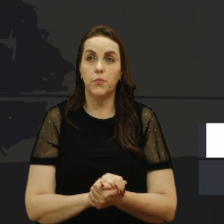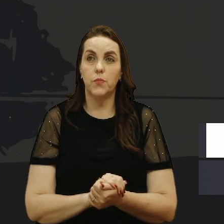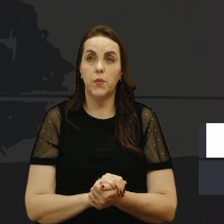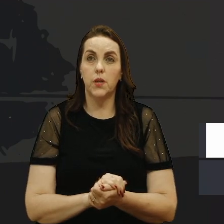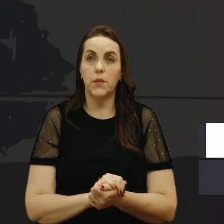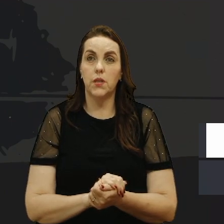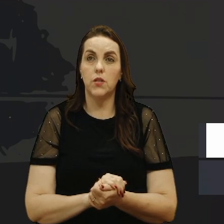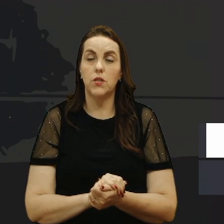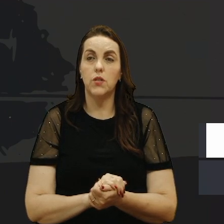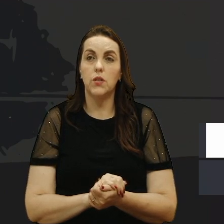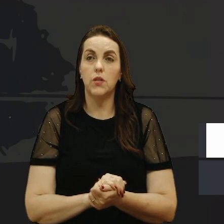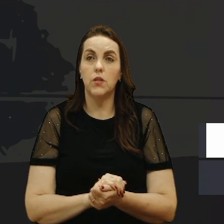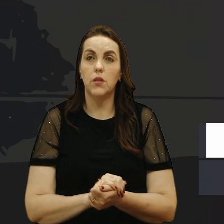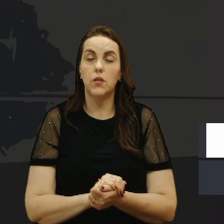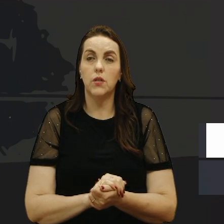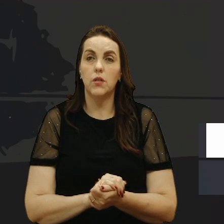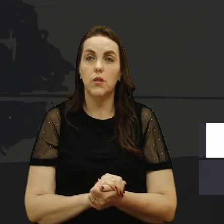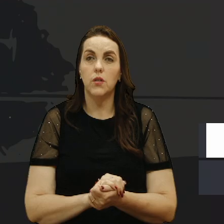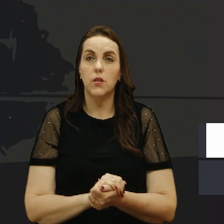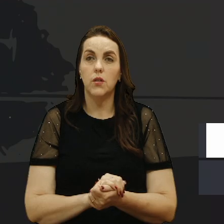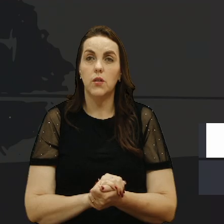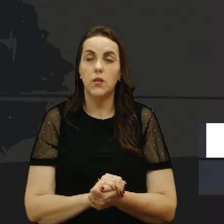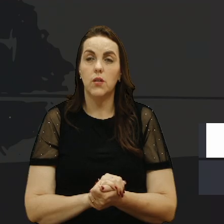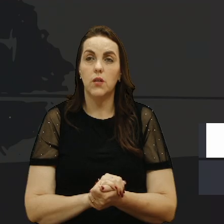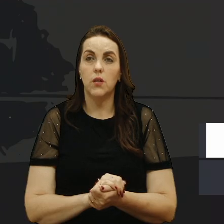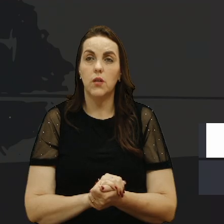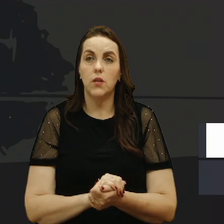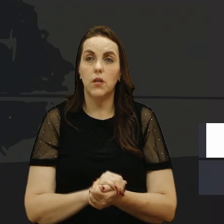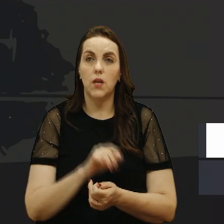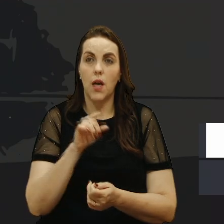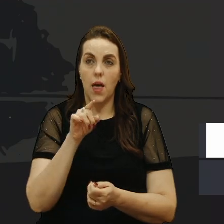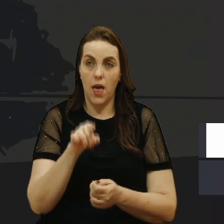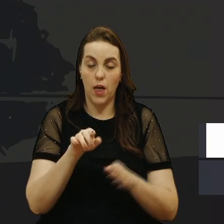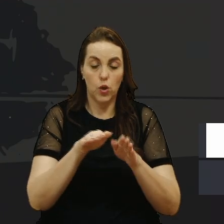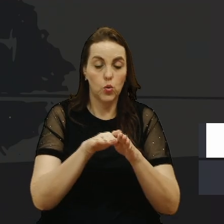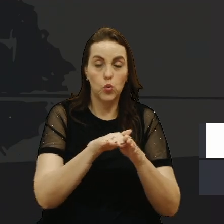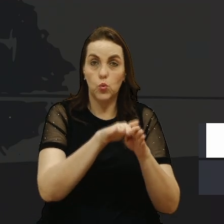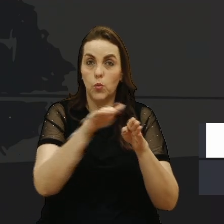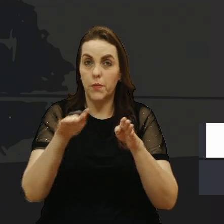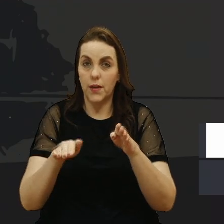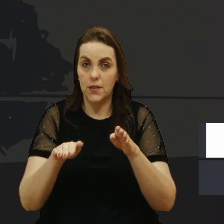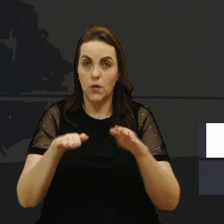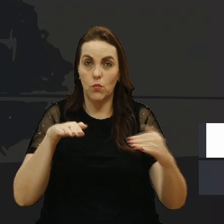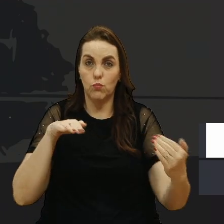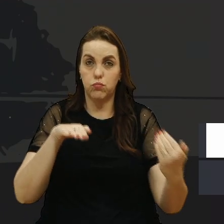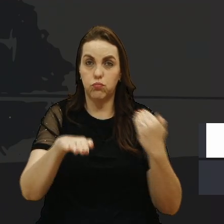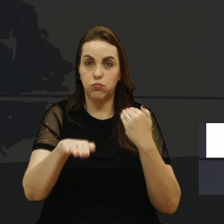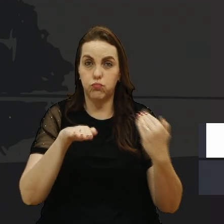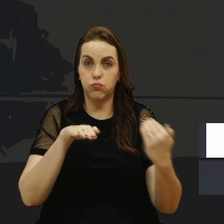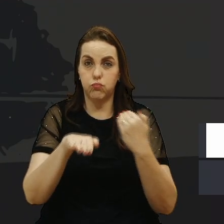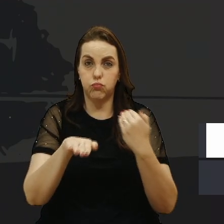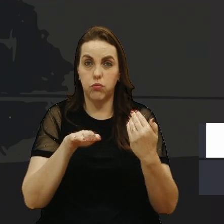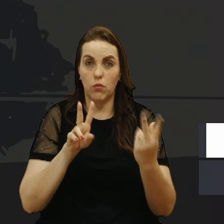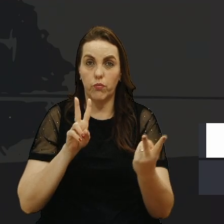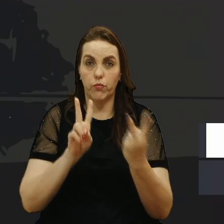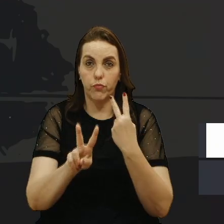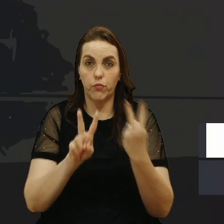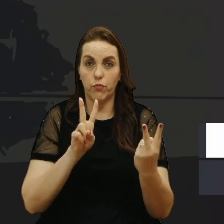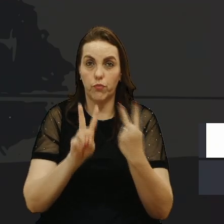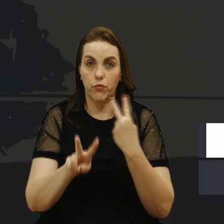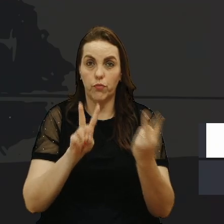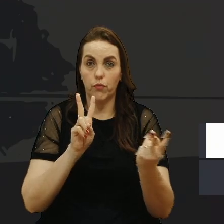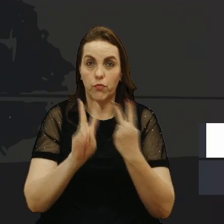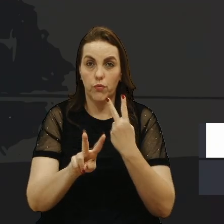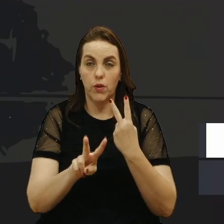Volta, por favor. Essa é a seção típica de duplicação após a obra executada. Serão 4 faixas de